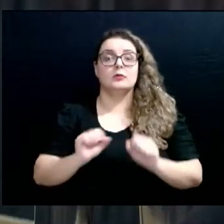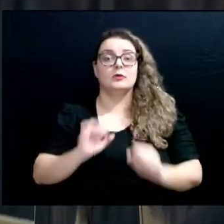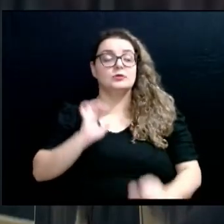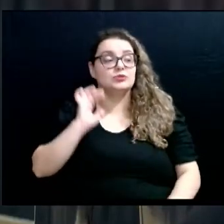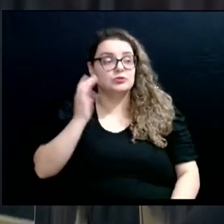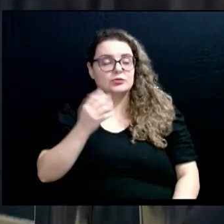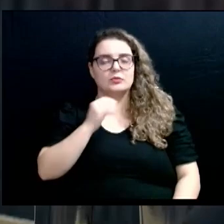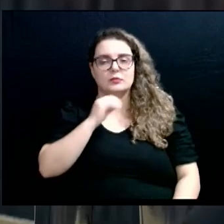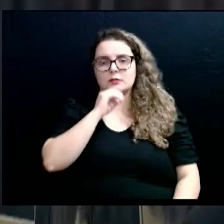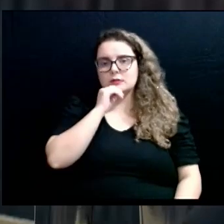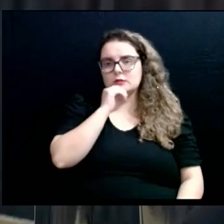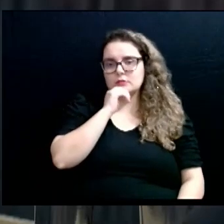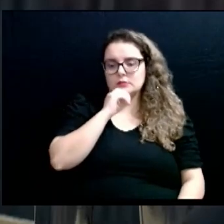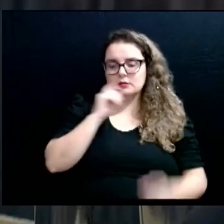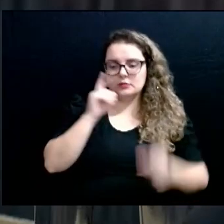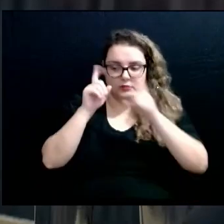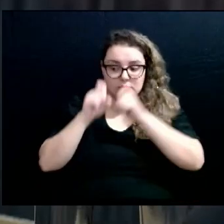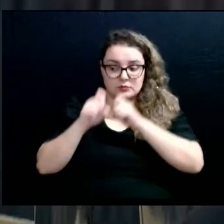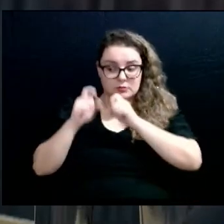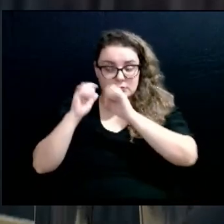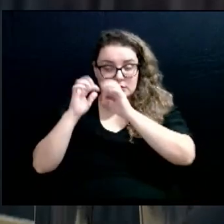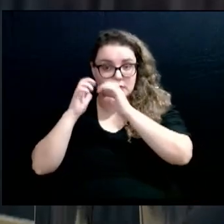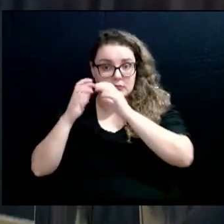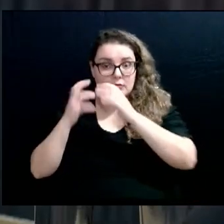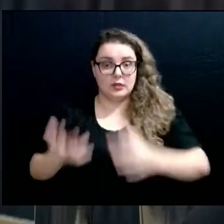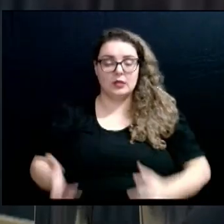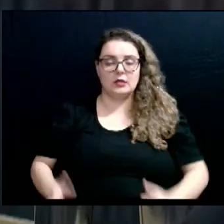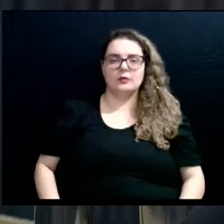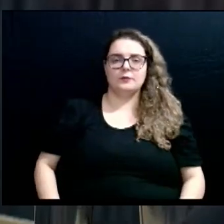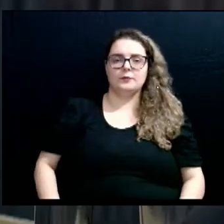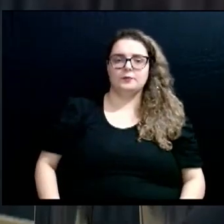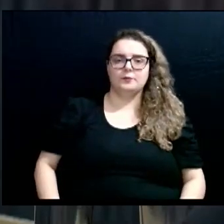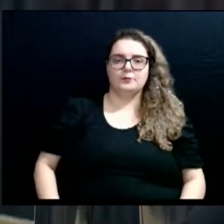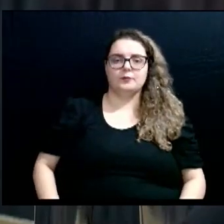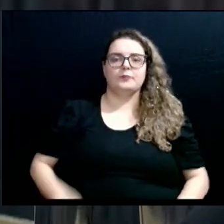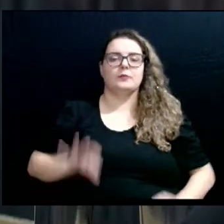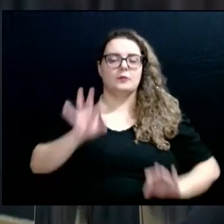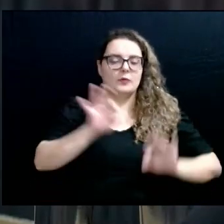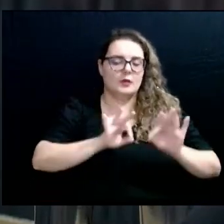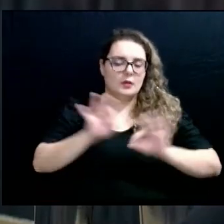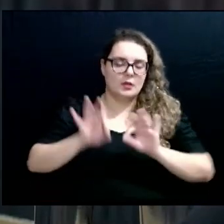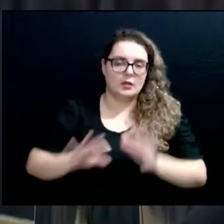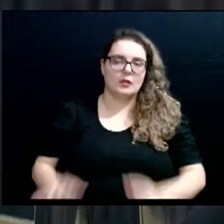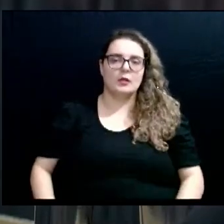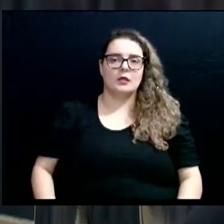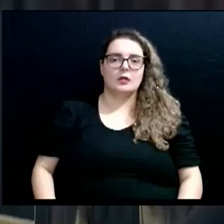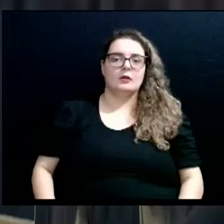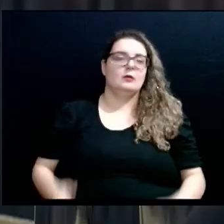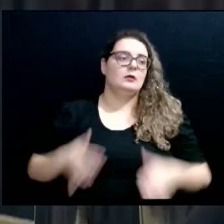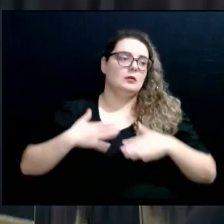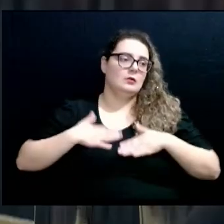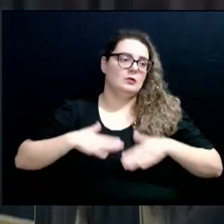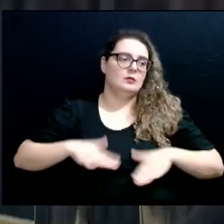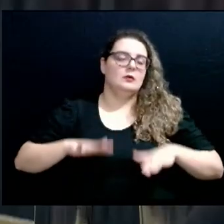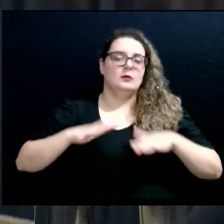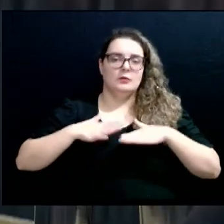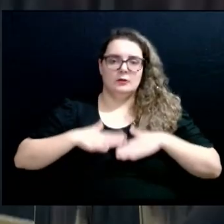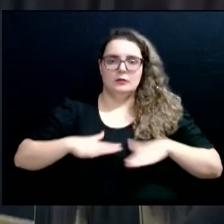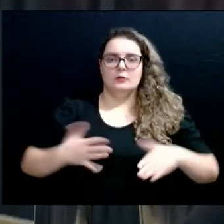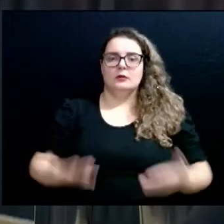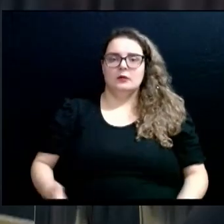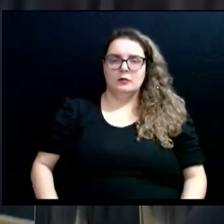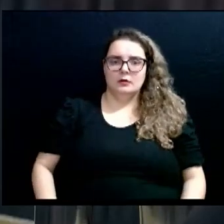esses pensamentos, a gente elabora técnicas para você se acalmar, né? E com treino é